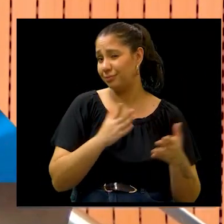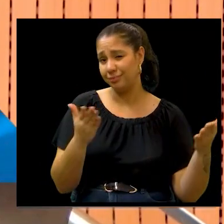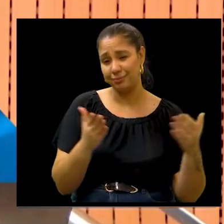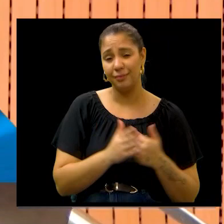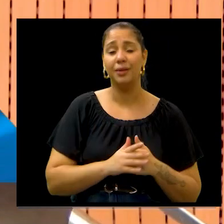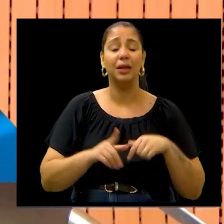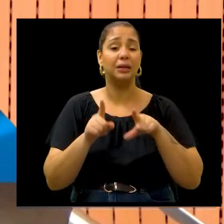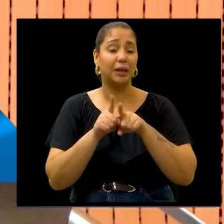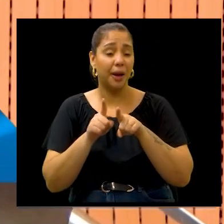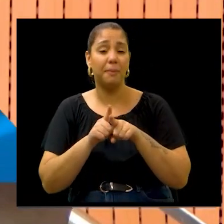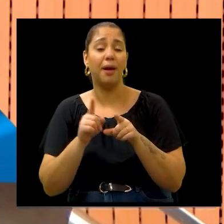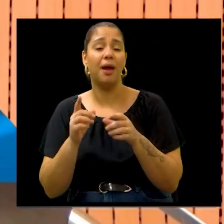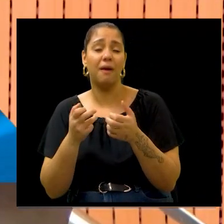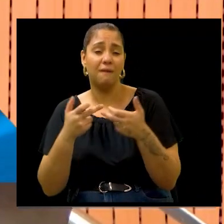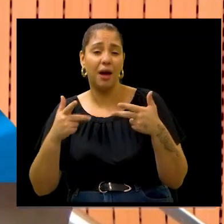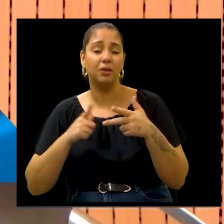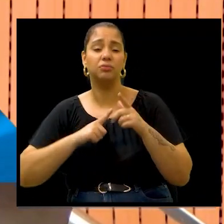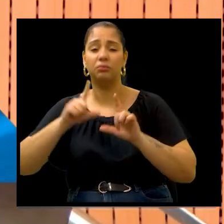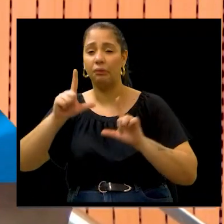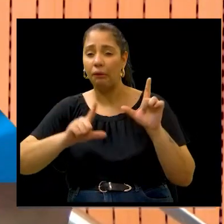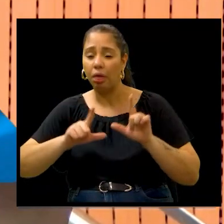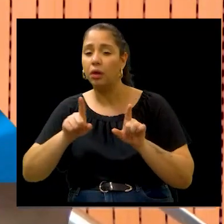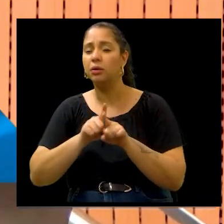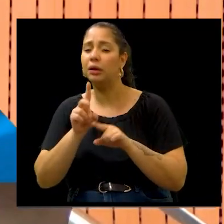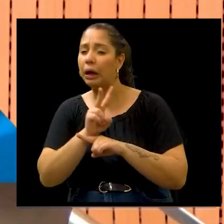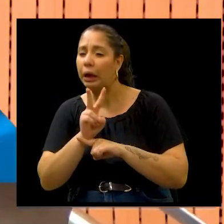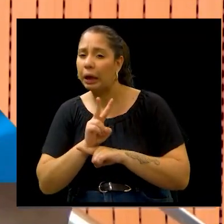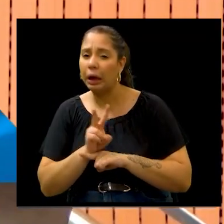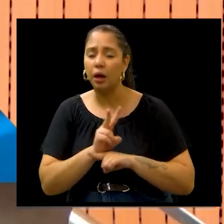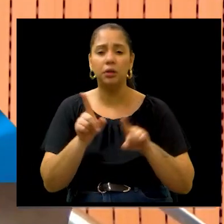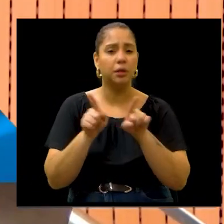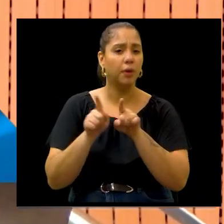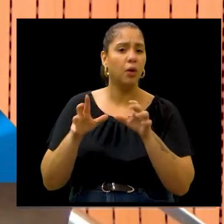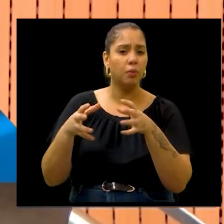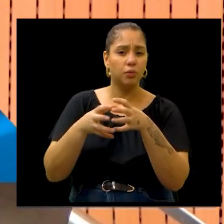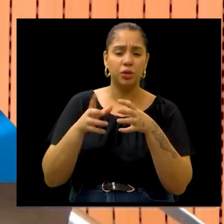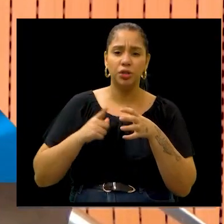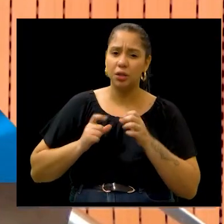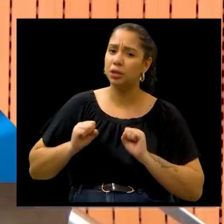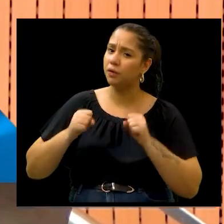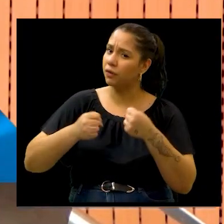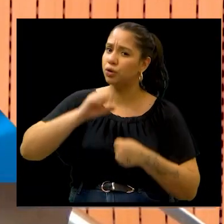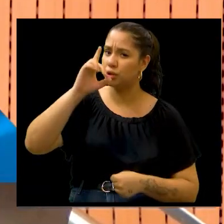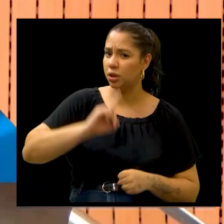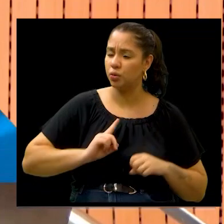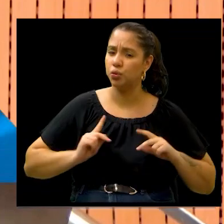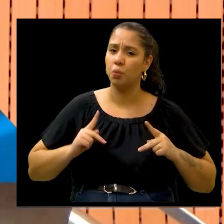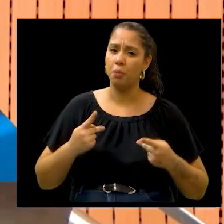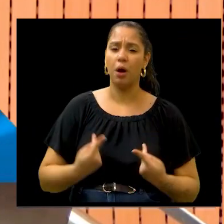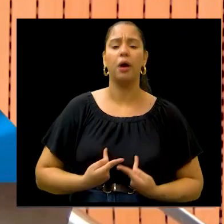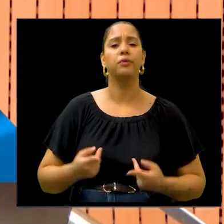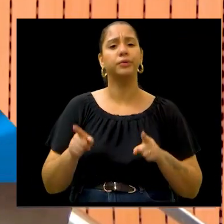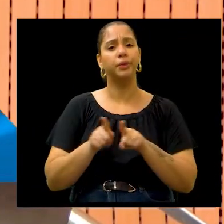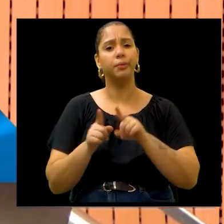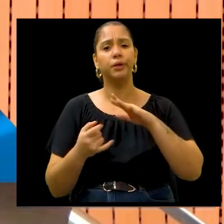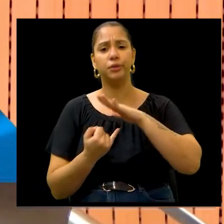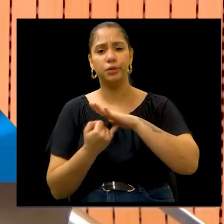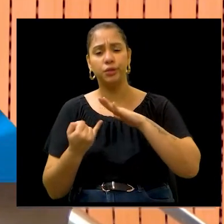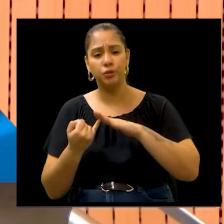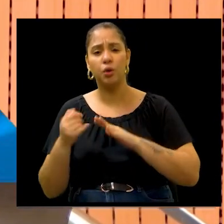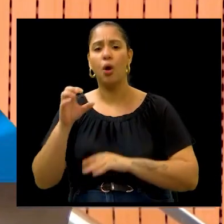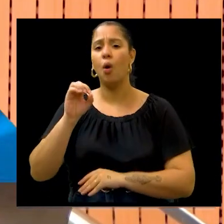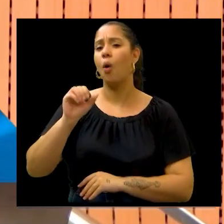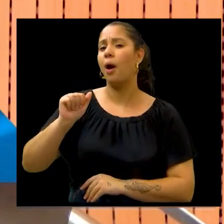de averiguação da mídia, das comunidades em defesa dos direitos humanos, das entidades